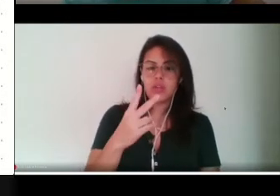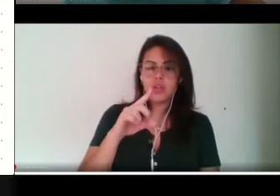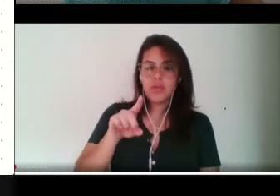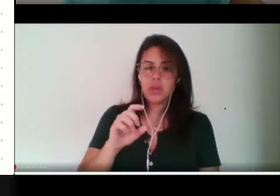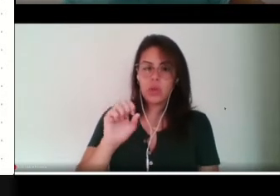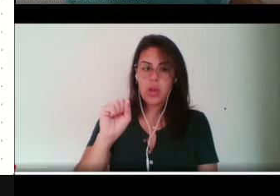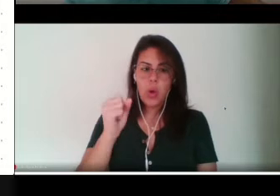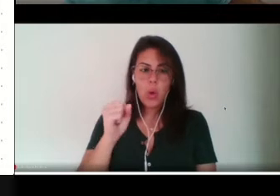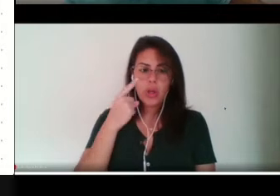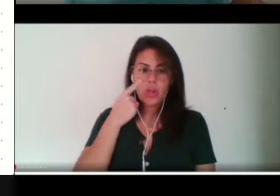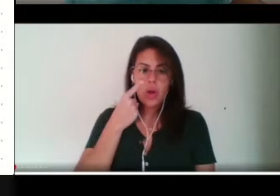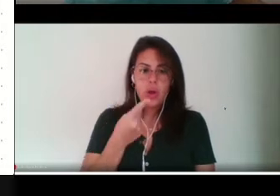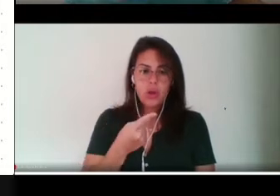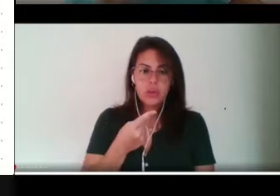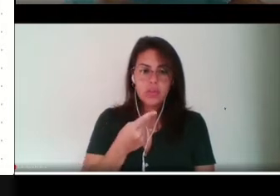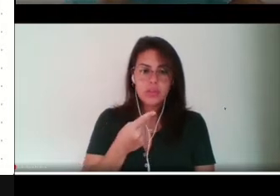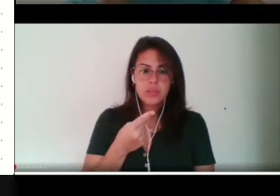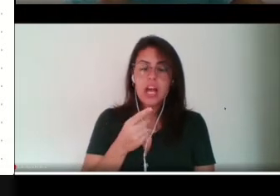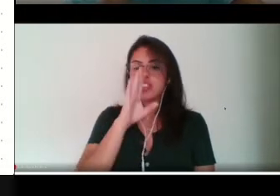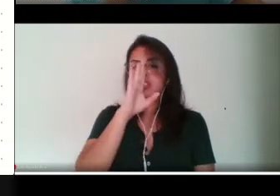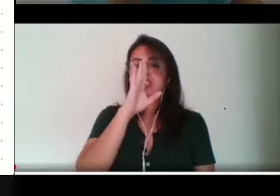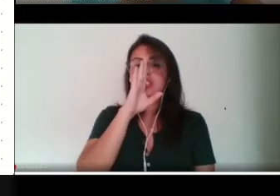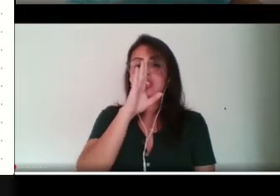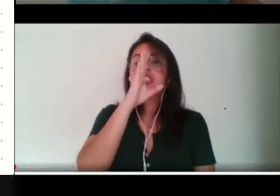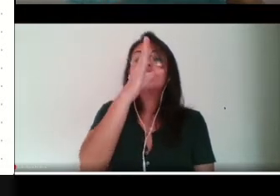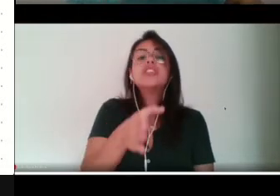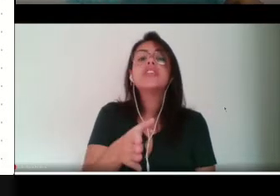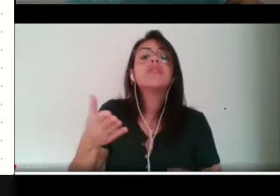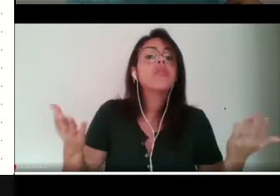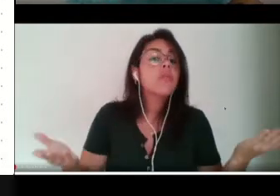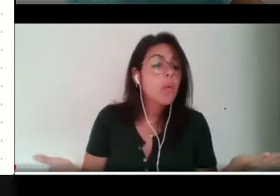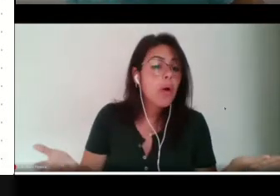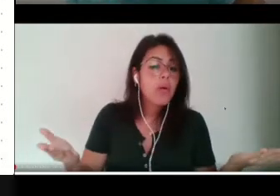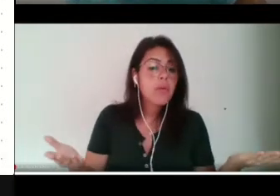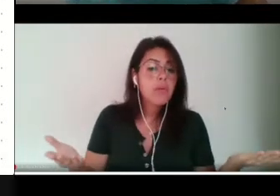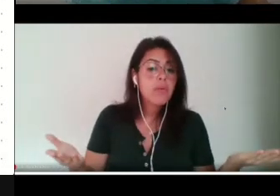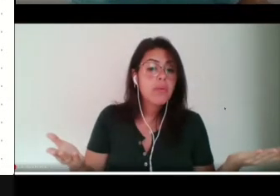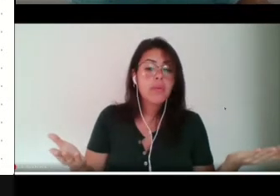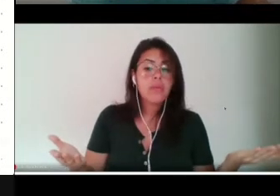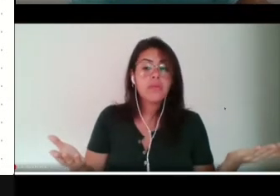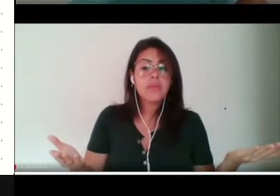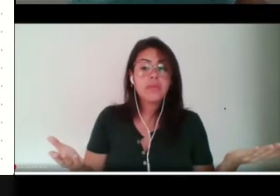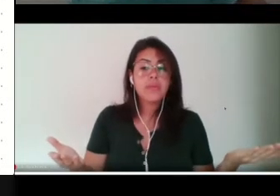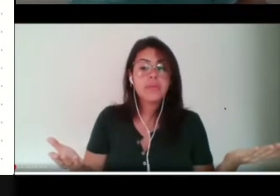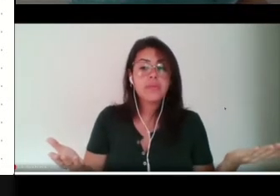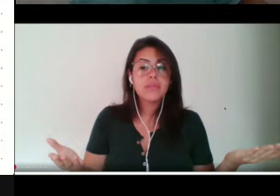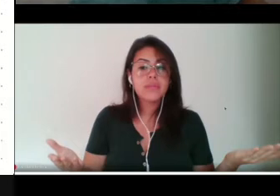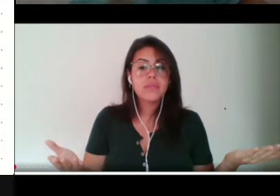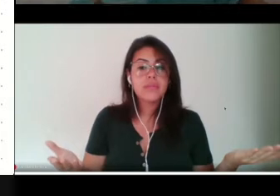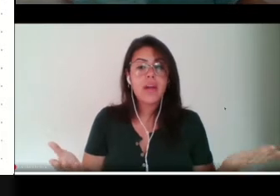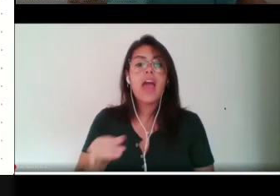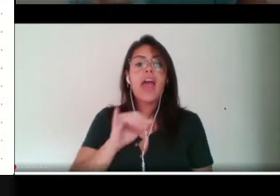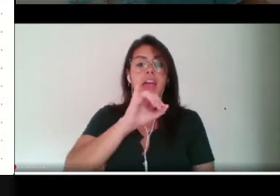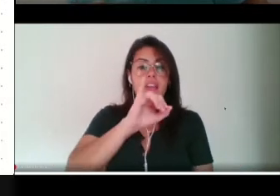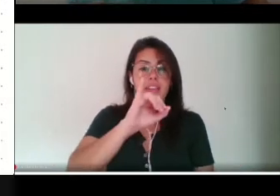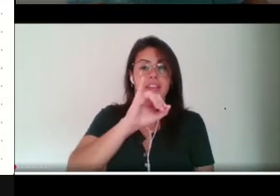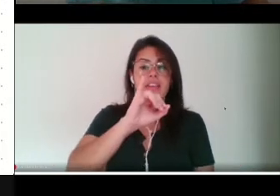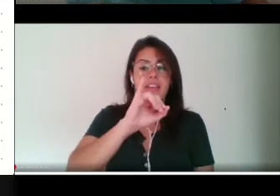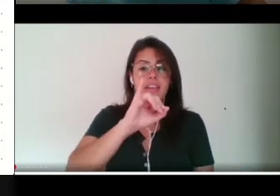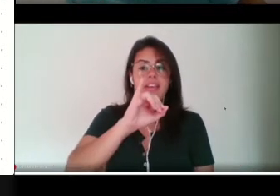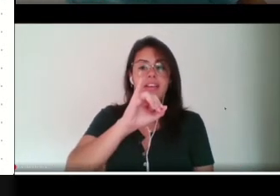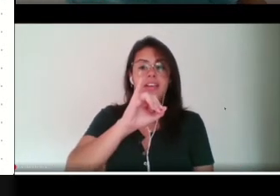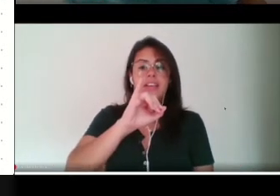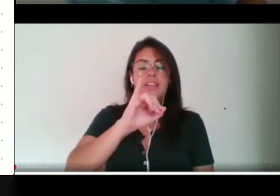496,8. E qual que é a direção desse vetor? Né? É I VEC menos J. I VEC menos